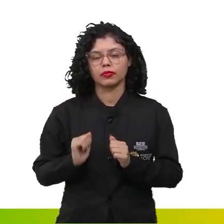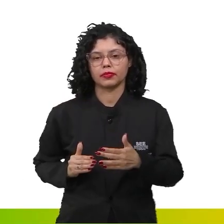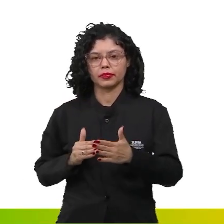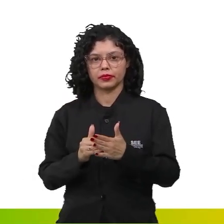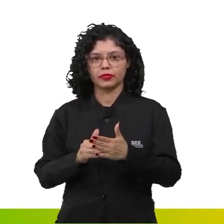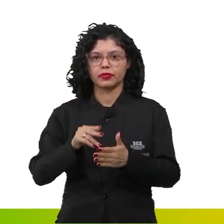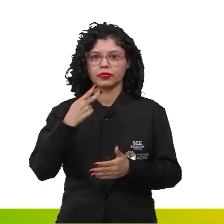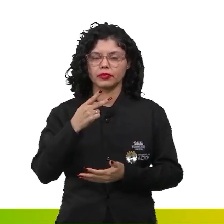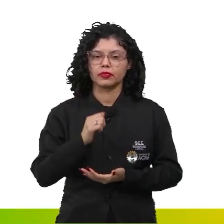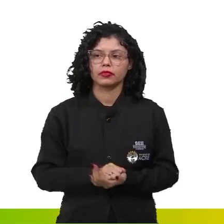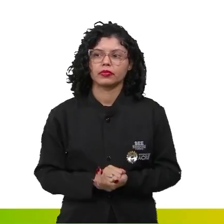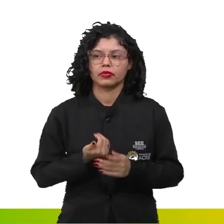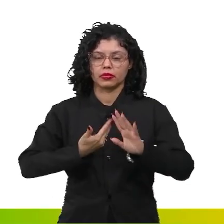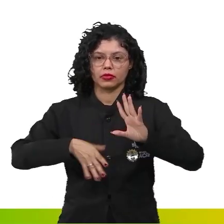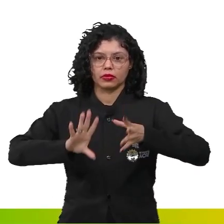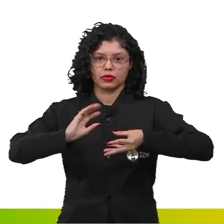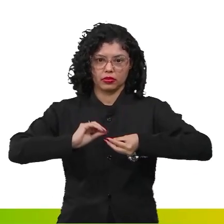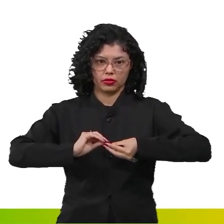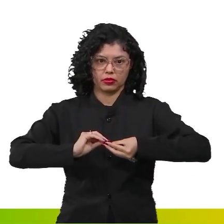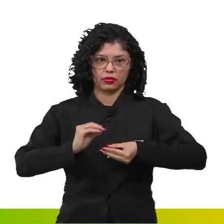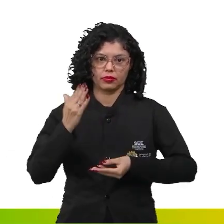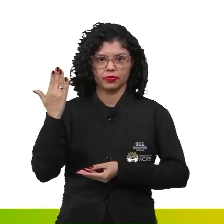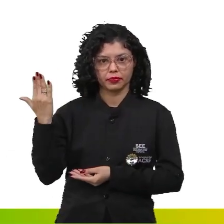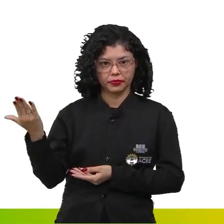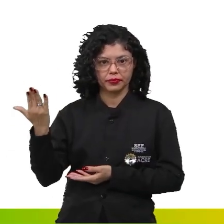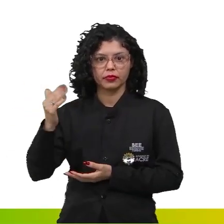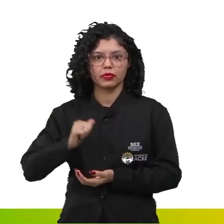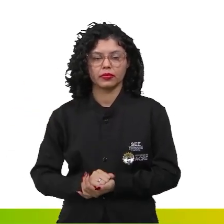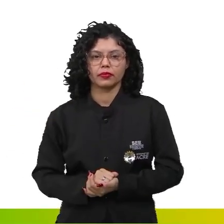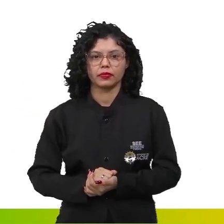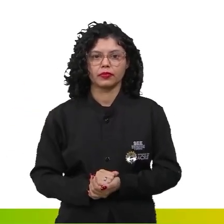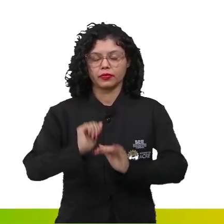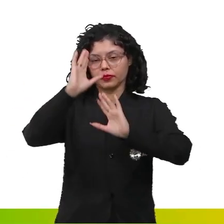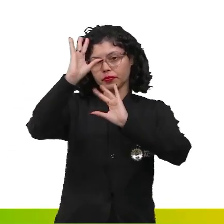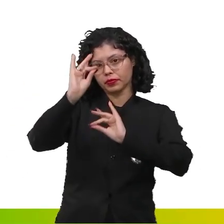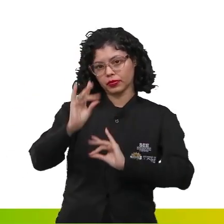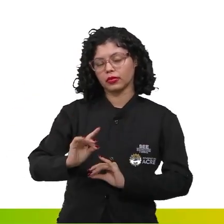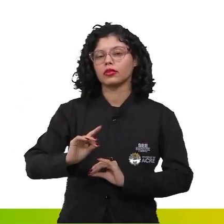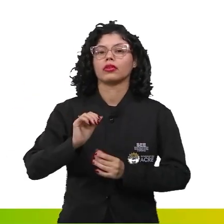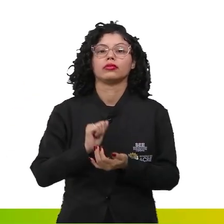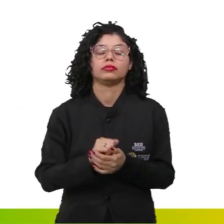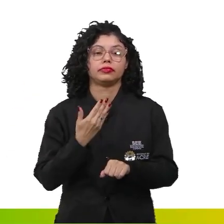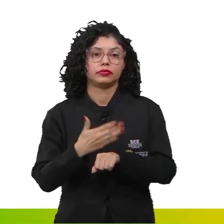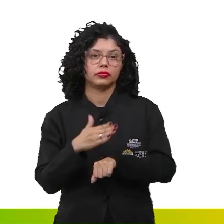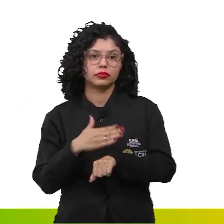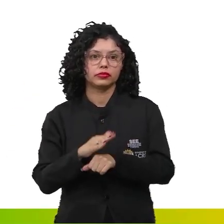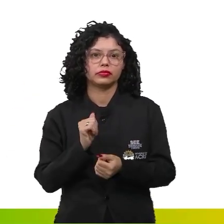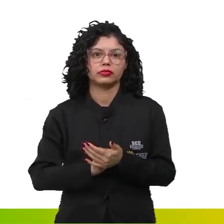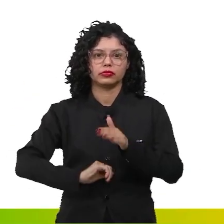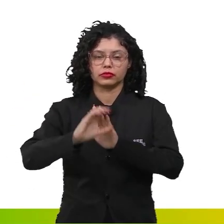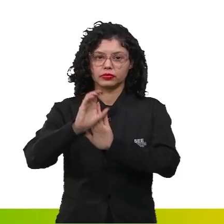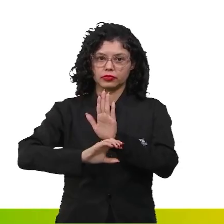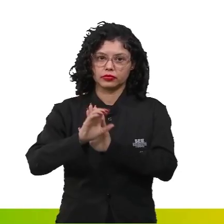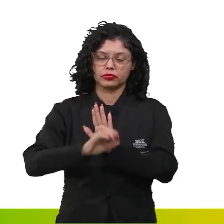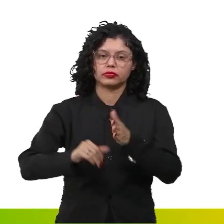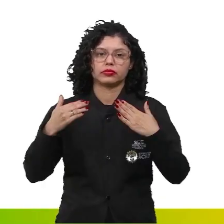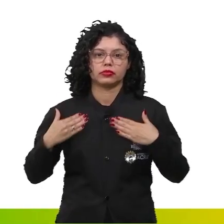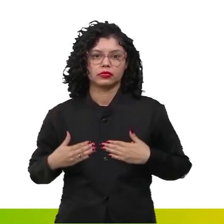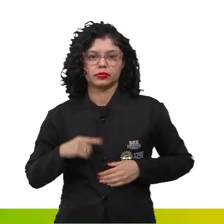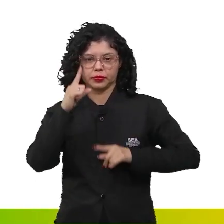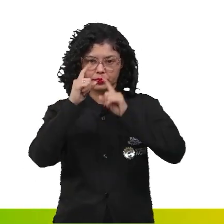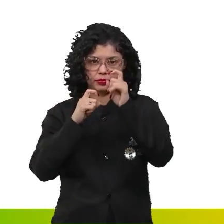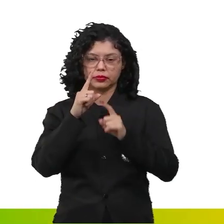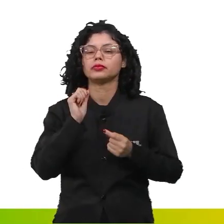barreiras. Já falamos sobre isso. Aqui temos um breve resuminho acerca das práticas corporais de inclusão. Tem o conceito, o corpo como